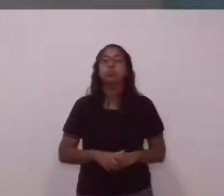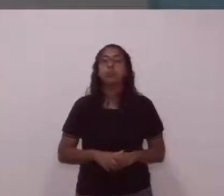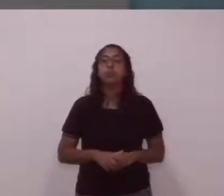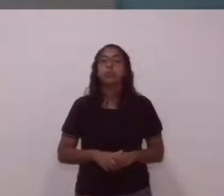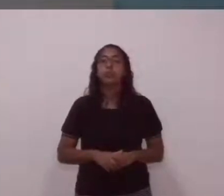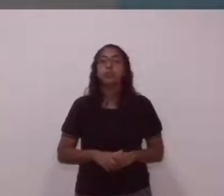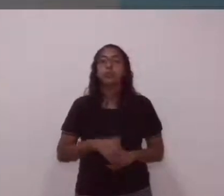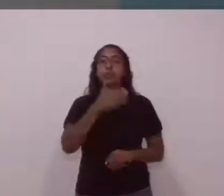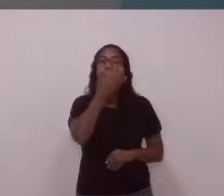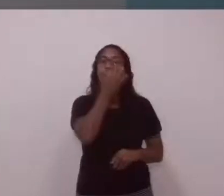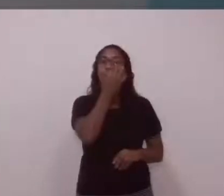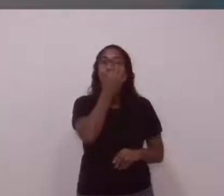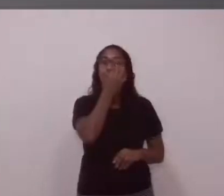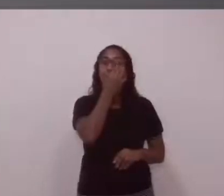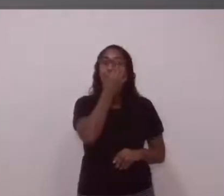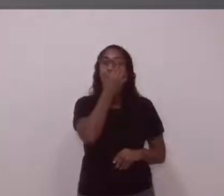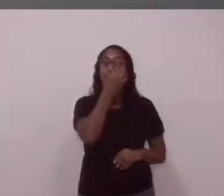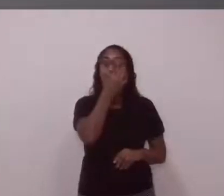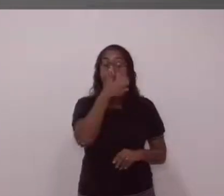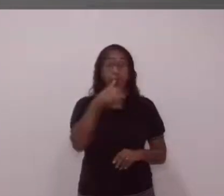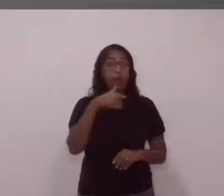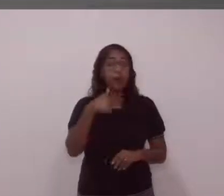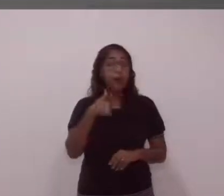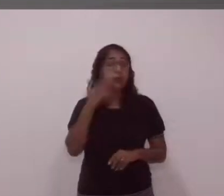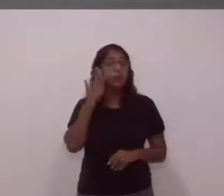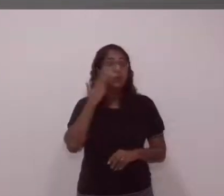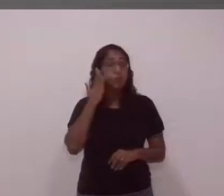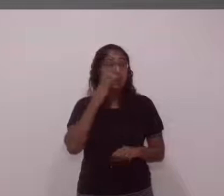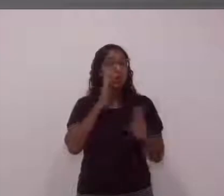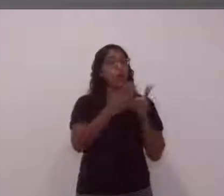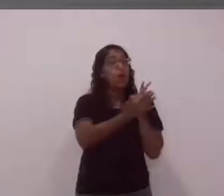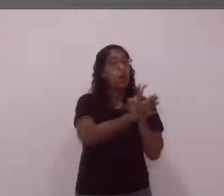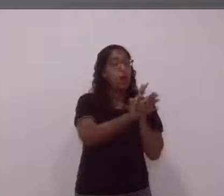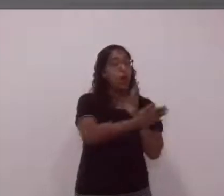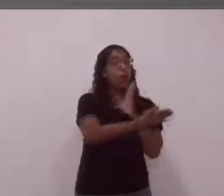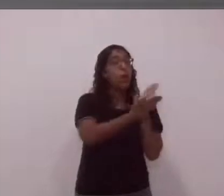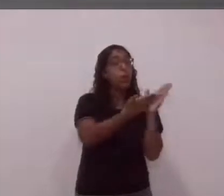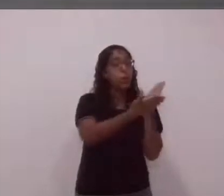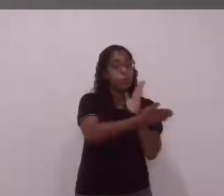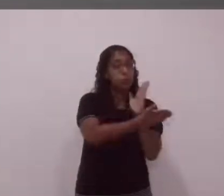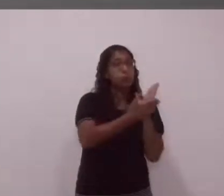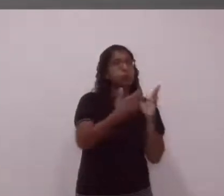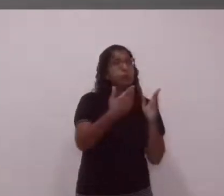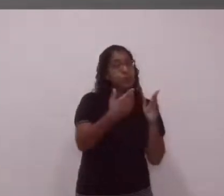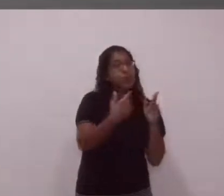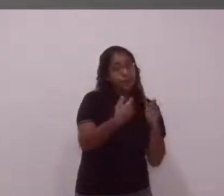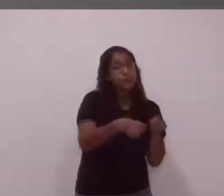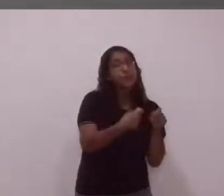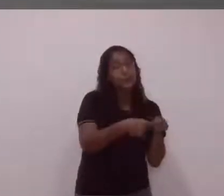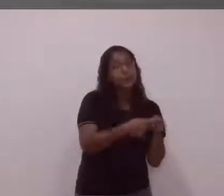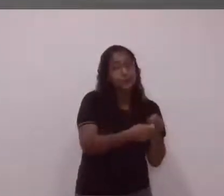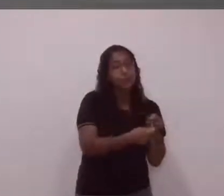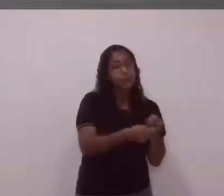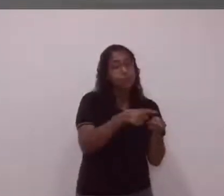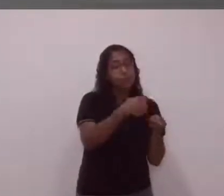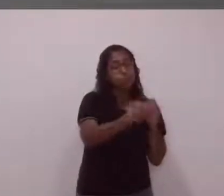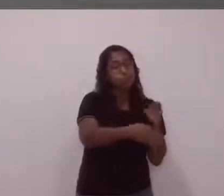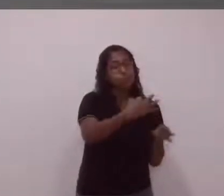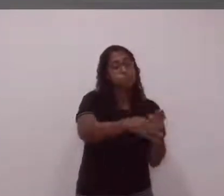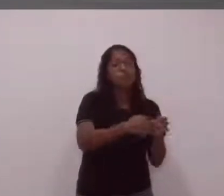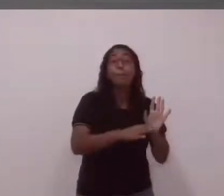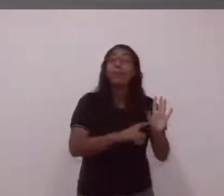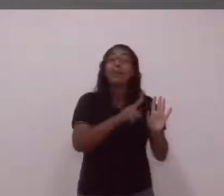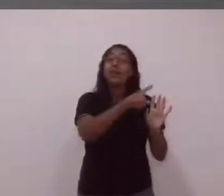eu sei que ainda há erros a serem corrigidos a justiça tem feito isso e a Ana bem lembrou aqui na segunda-feira